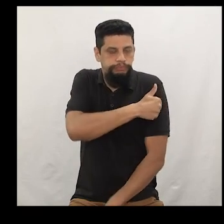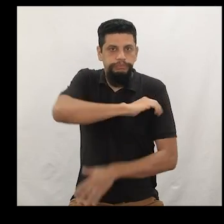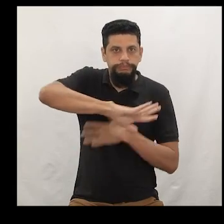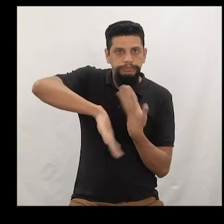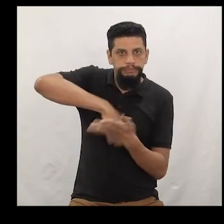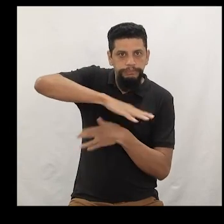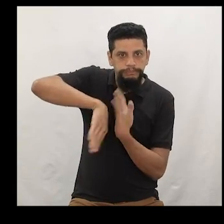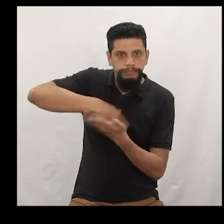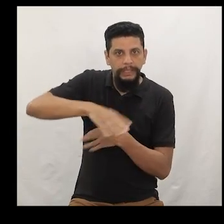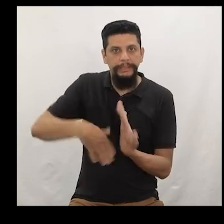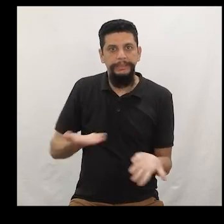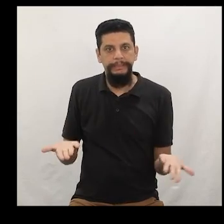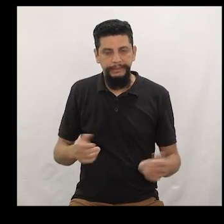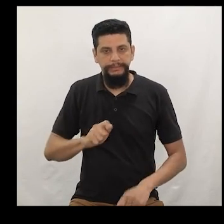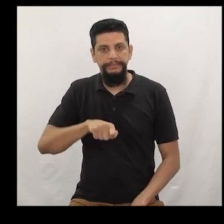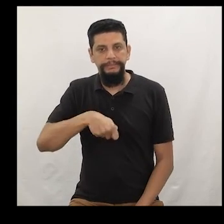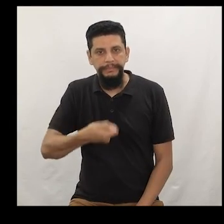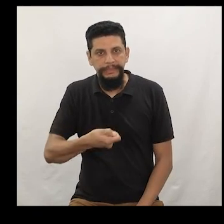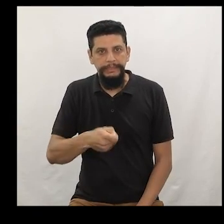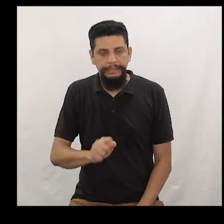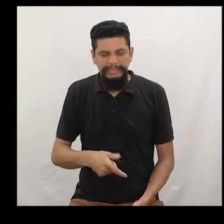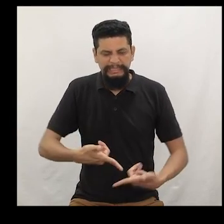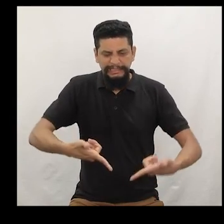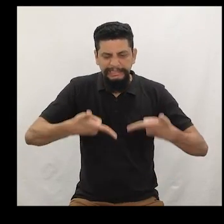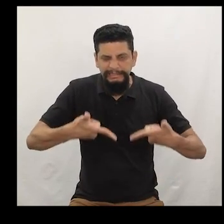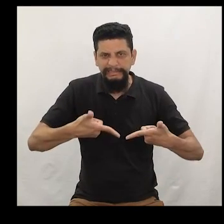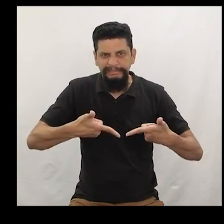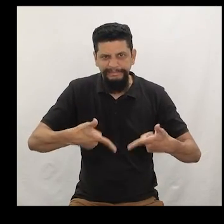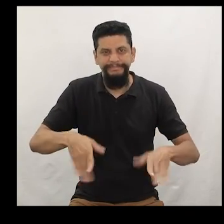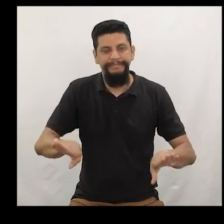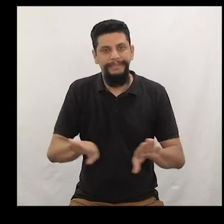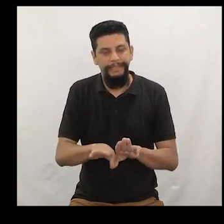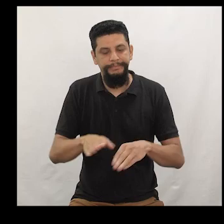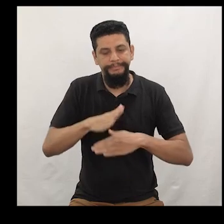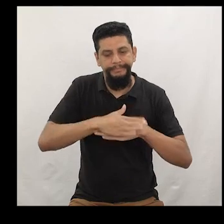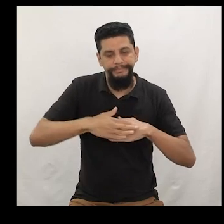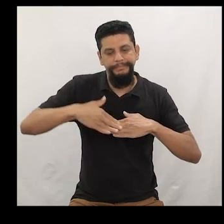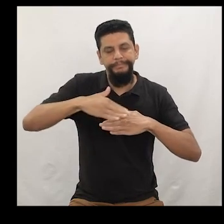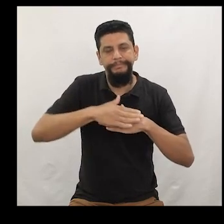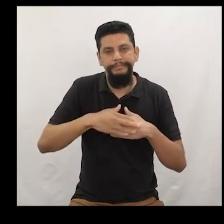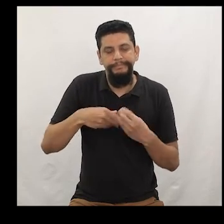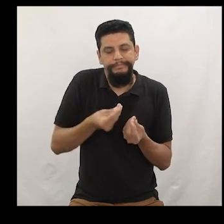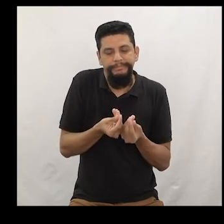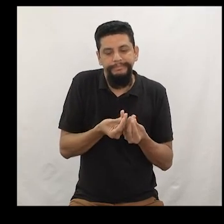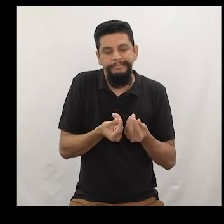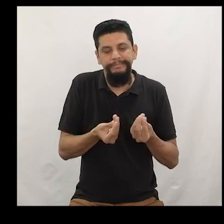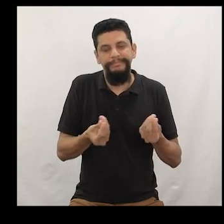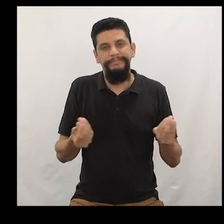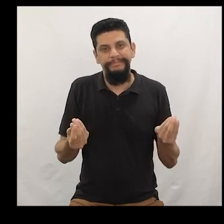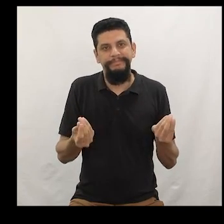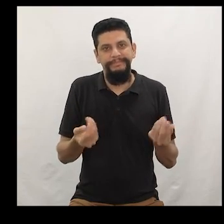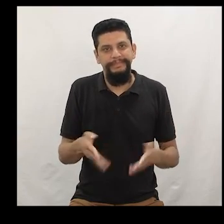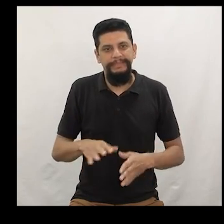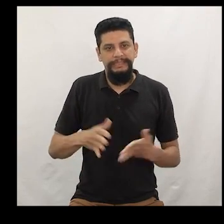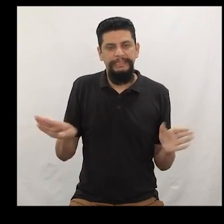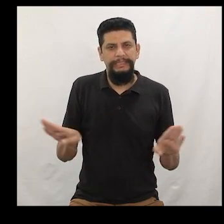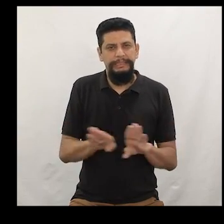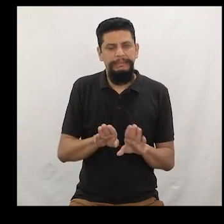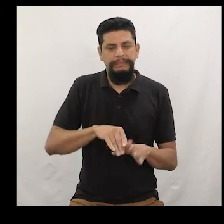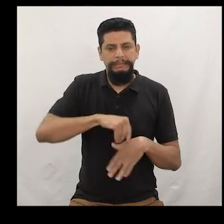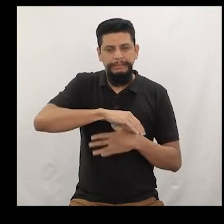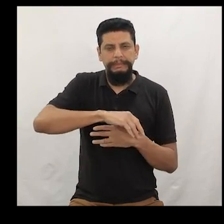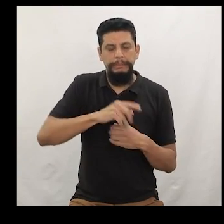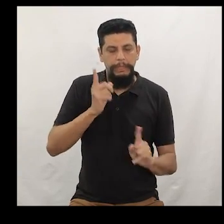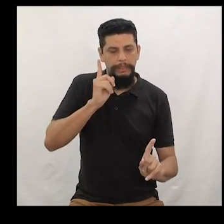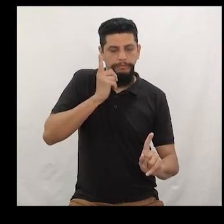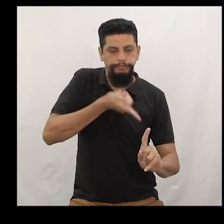a aula inteira. É sobre ter que ser chata e ao mesmo tempo ser sensível. E no meio